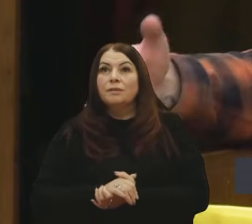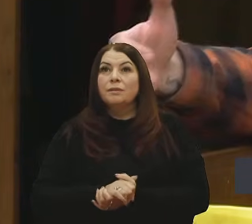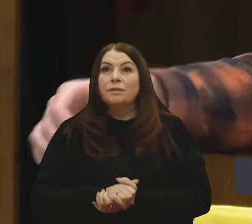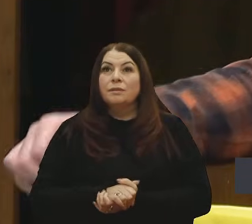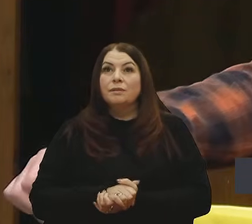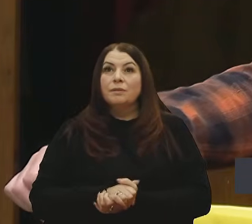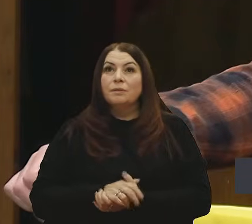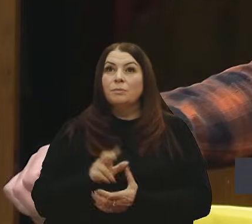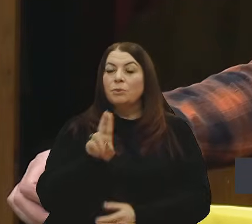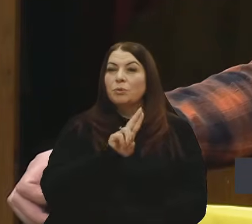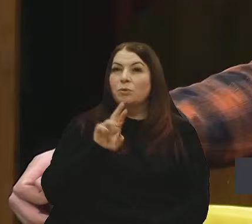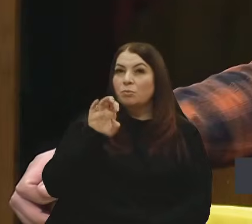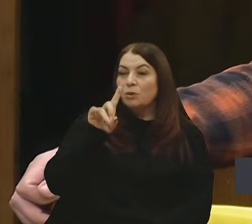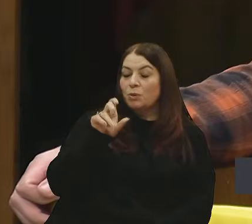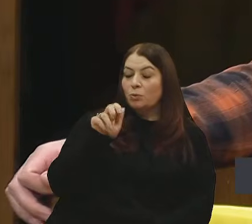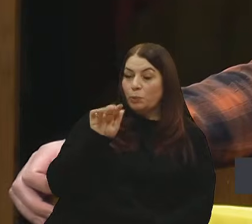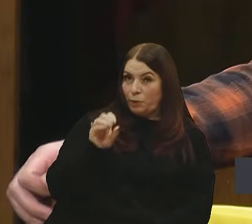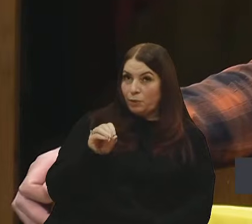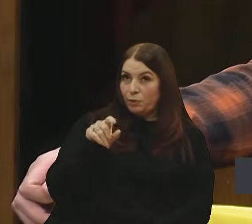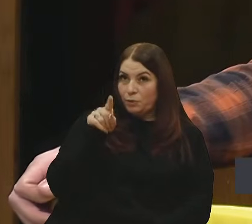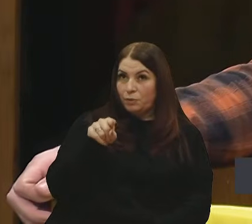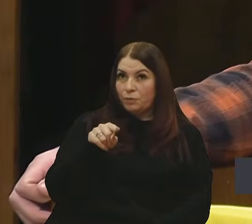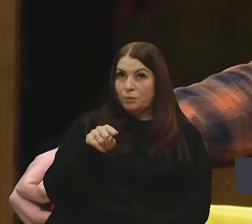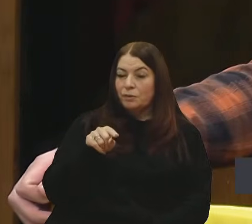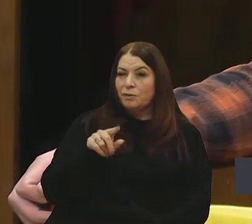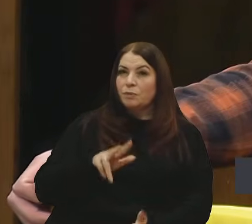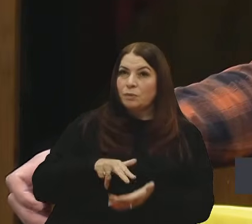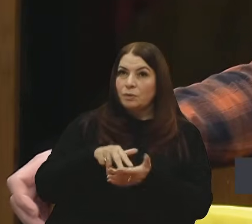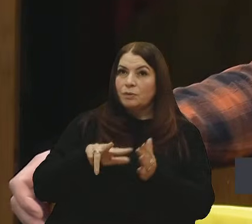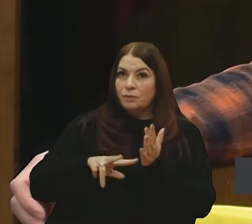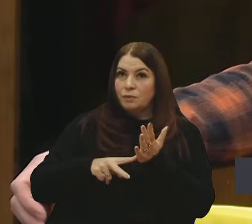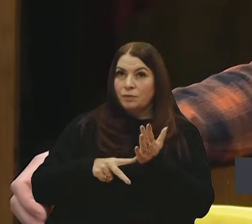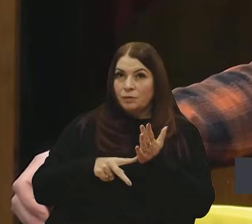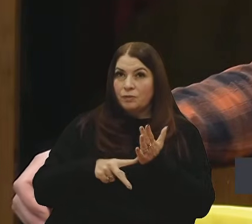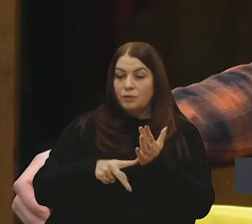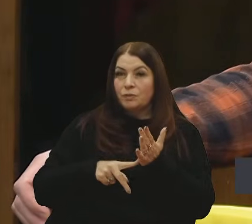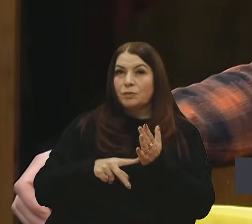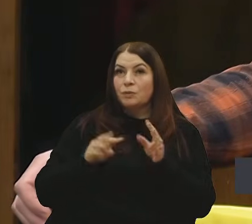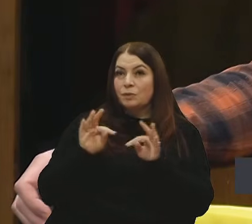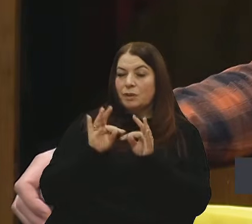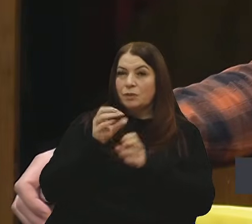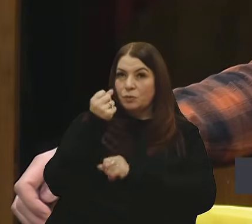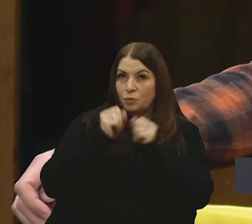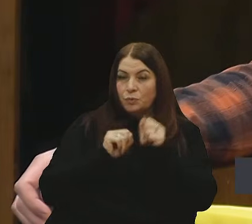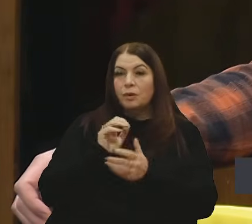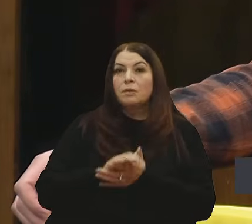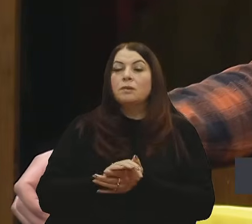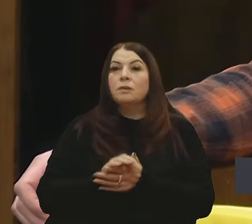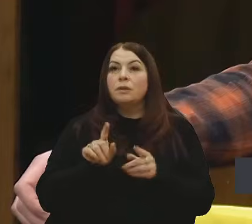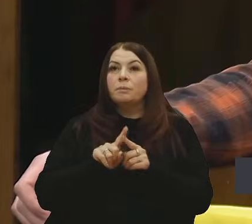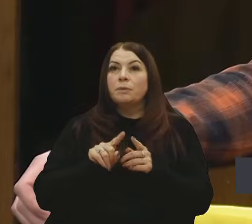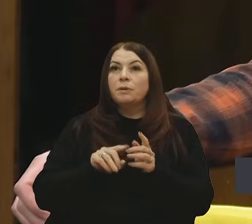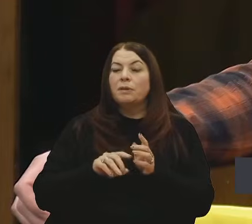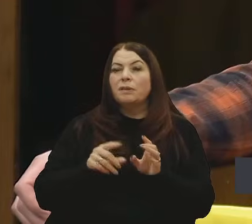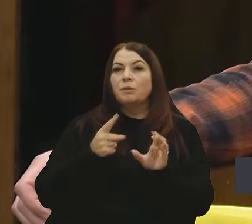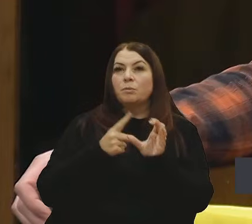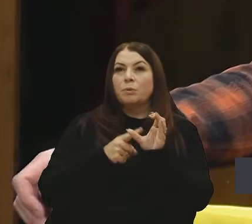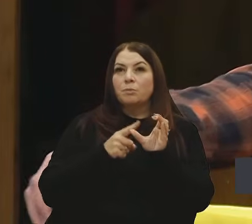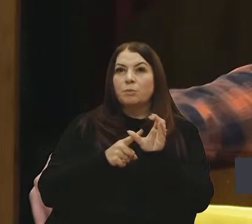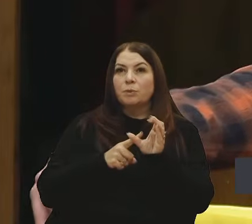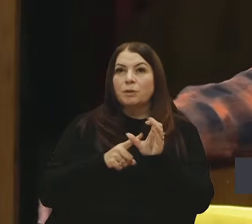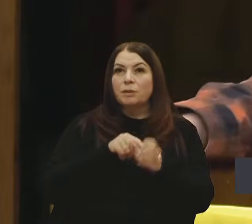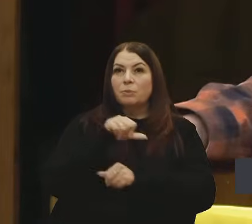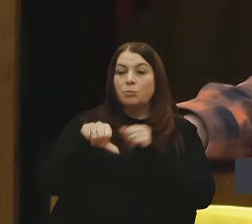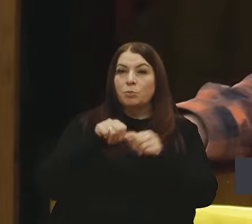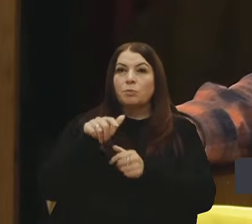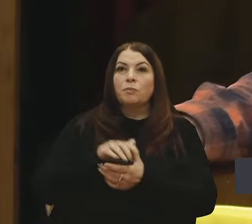Me chamo Eduardo, eu sou militante dos Sindicatos Técnicos Industriais e do Partido Comunista Brasileiro Revolucionário.